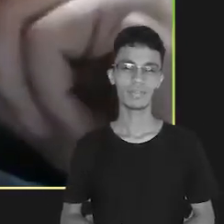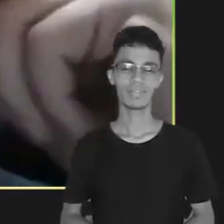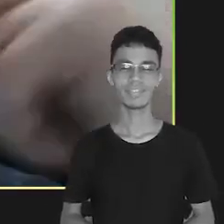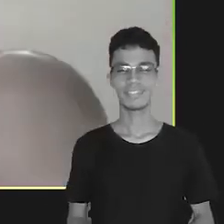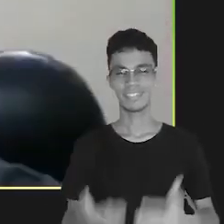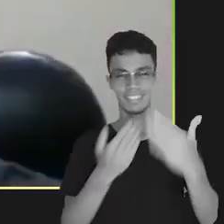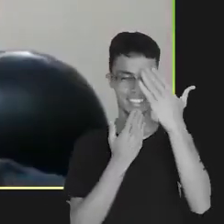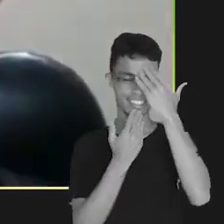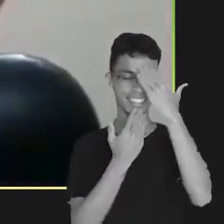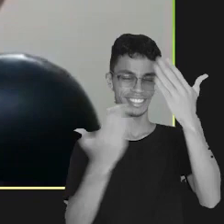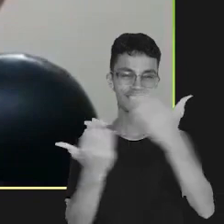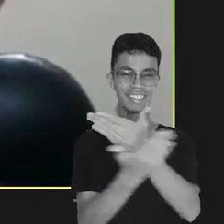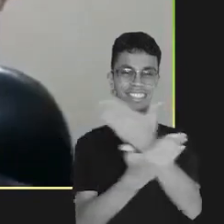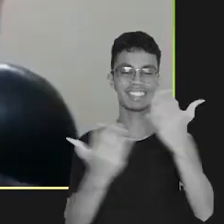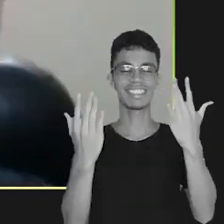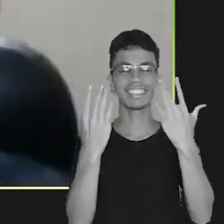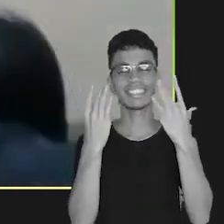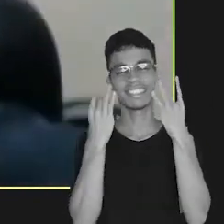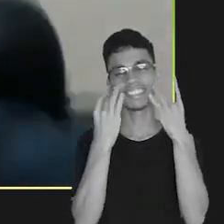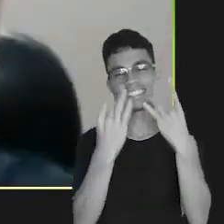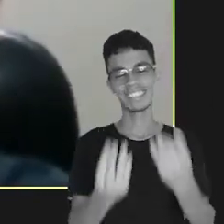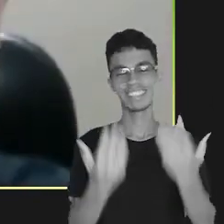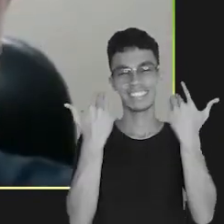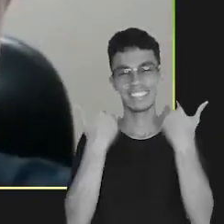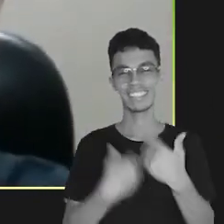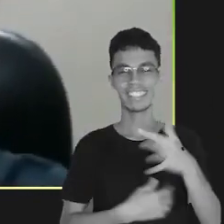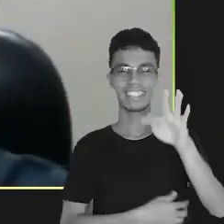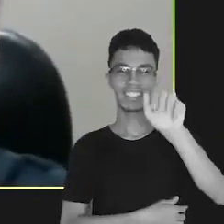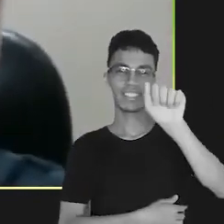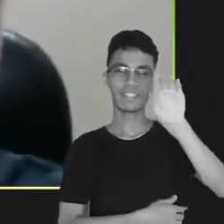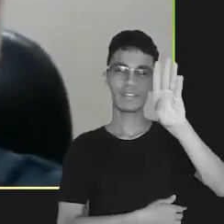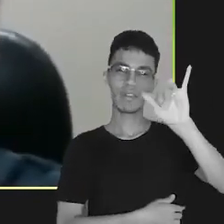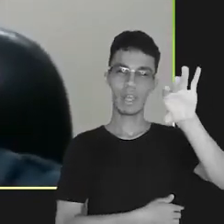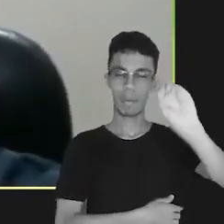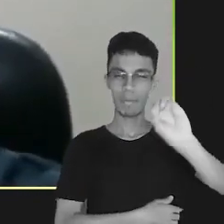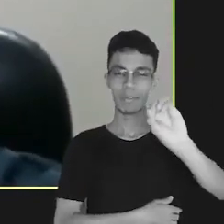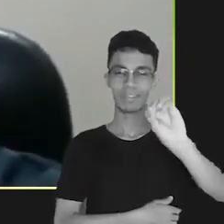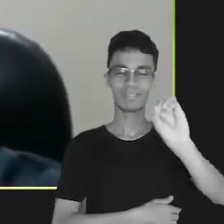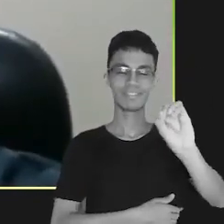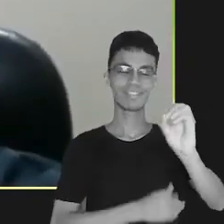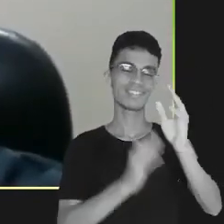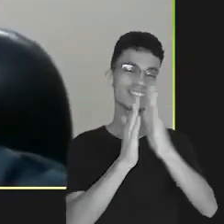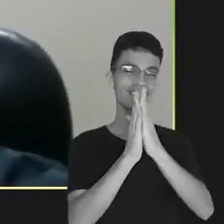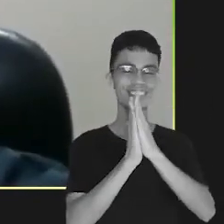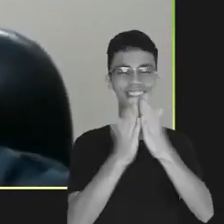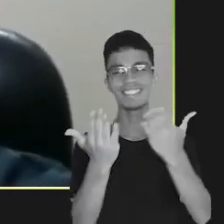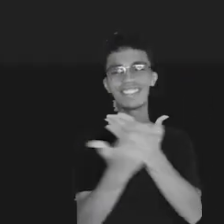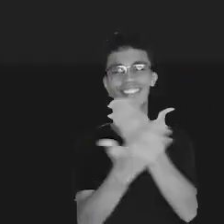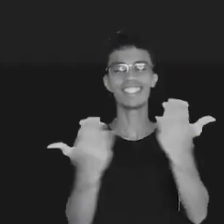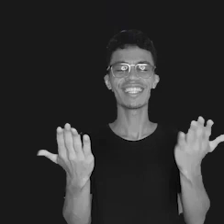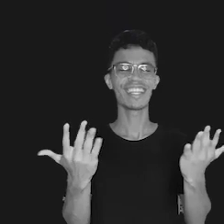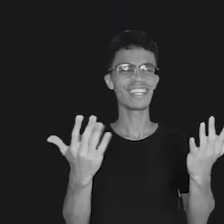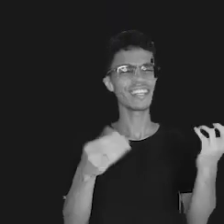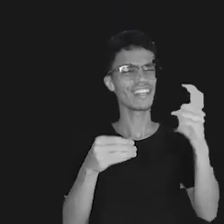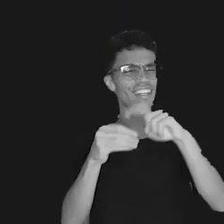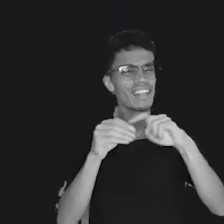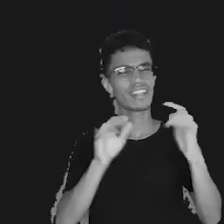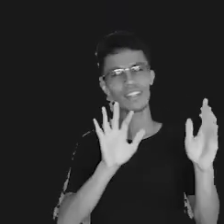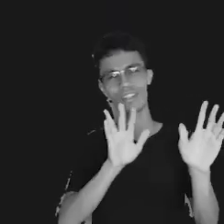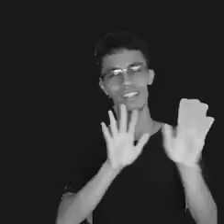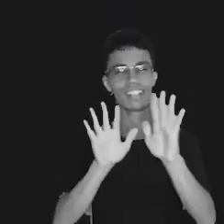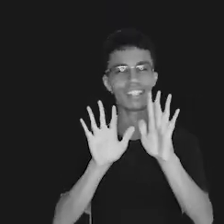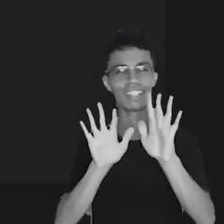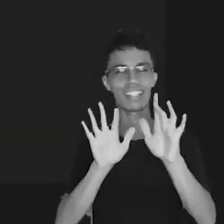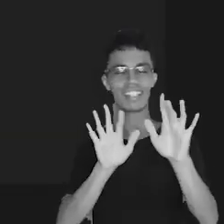quero agradecer a presença de todos. Eu sou Fábio Hilst e, por favor, gente, volta.